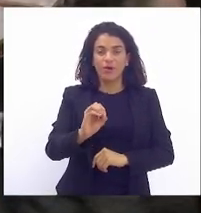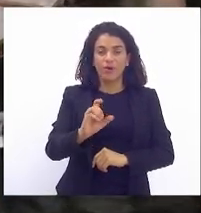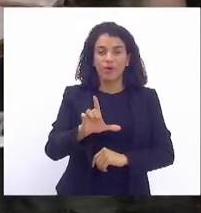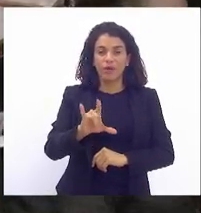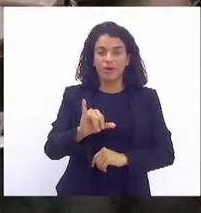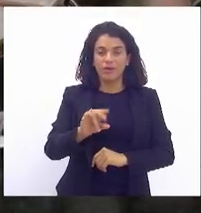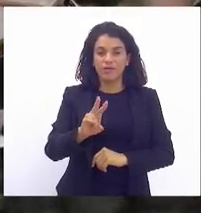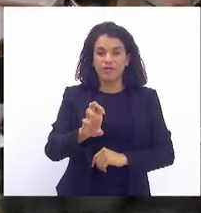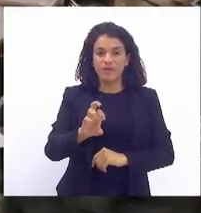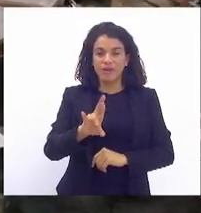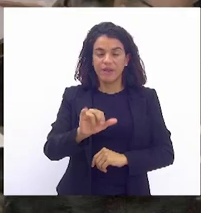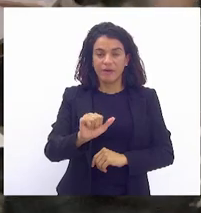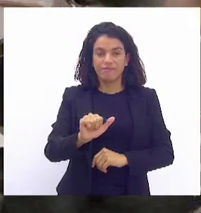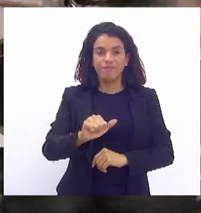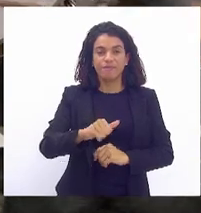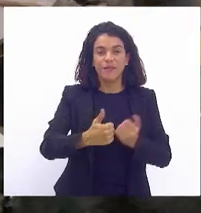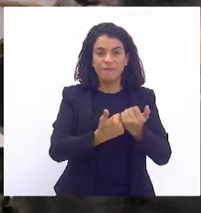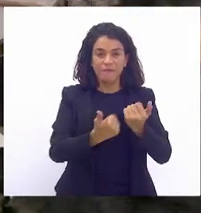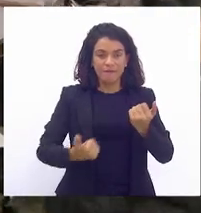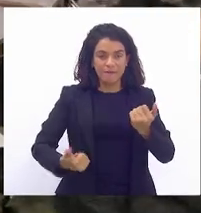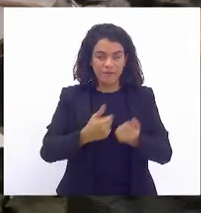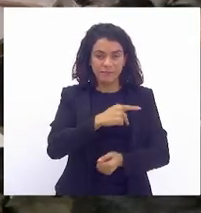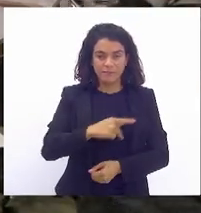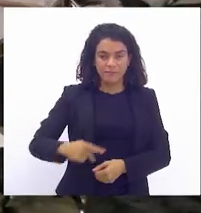vice-presidente do INEA.